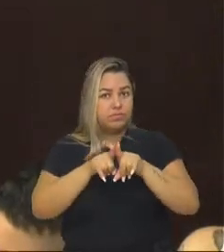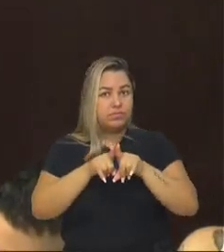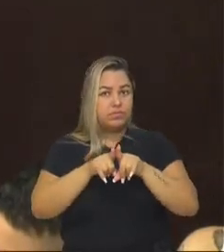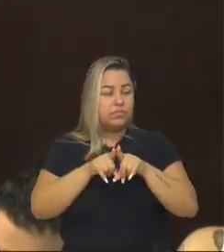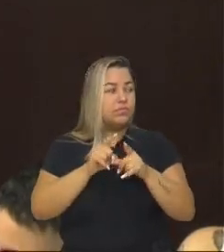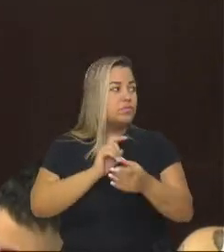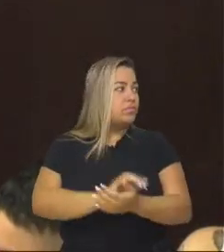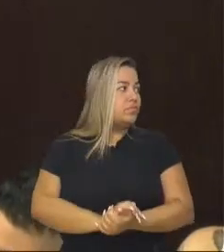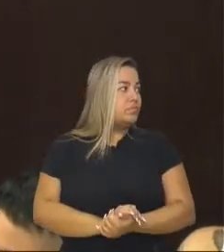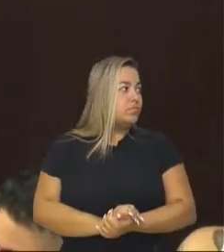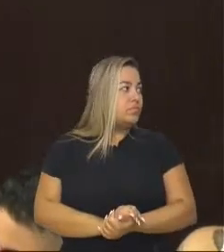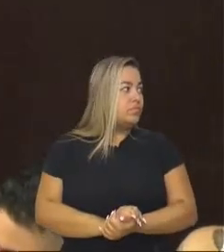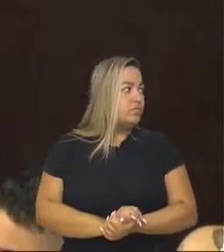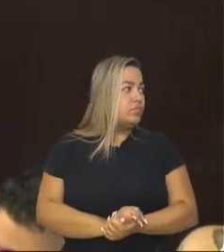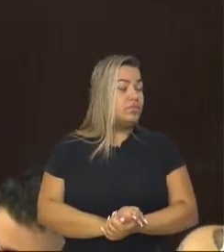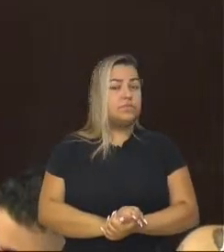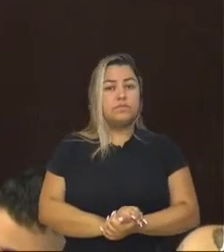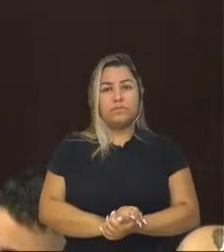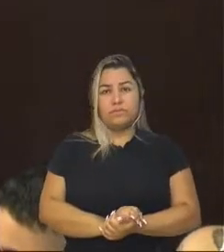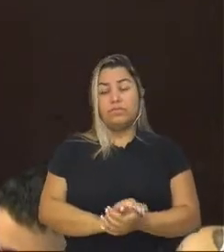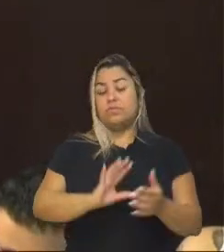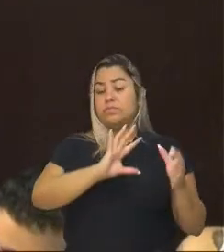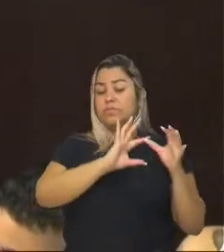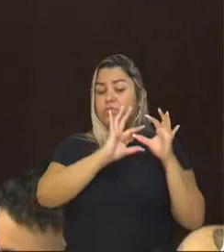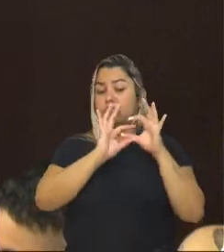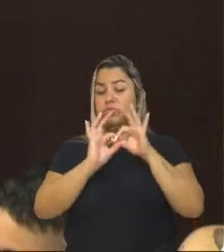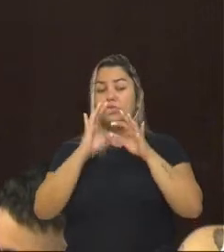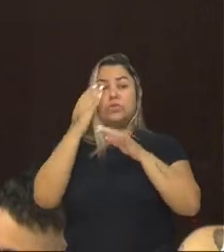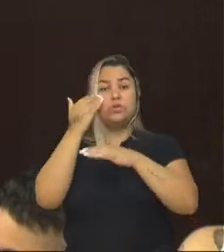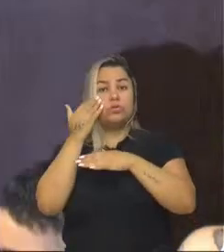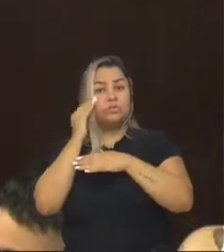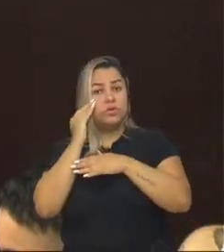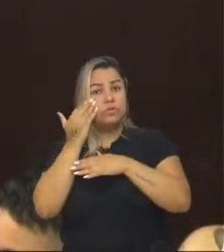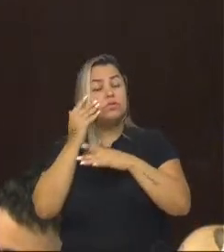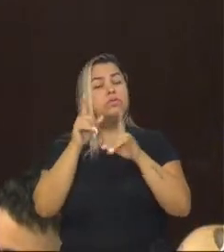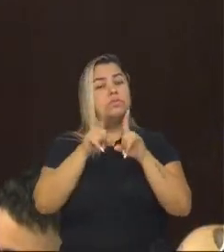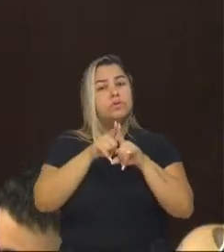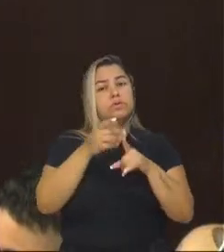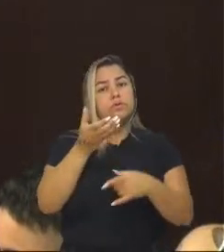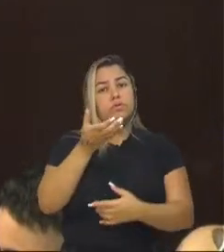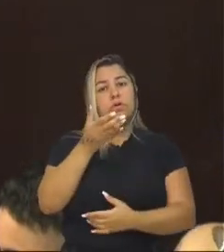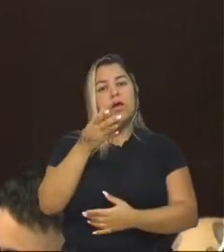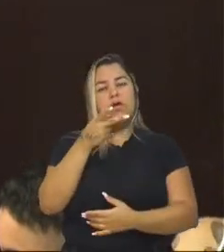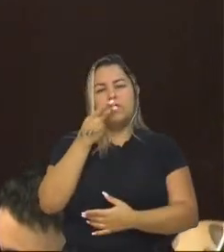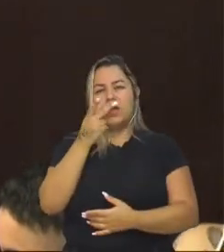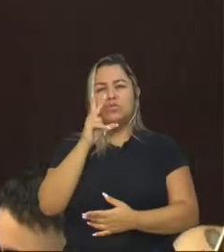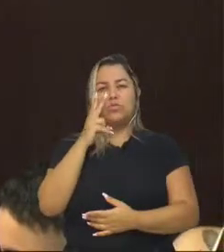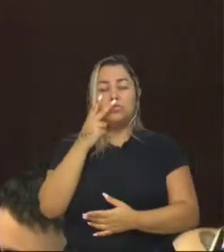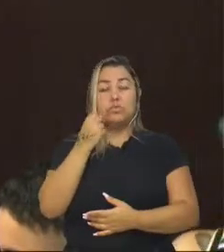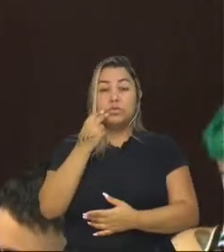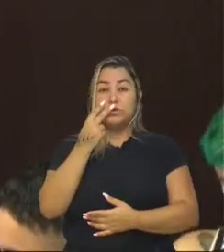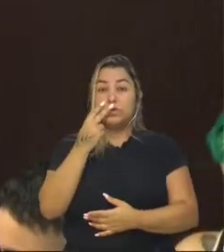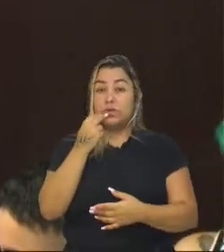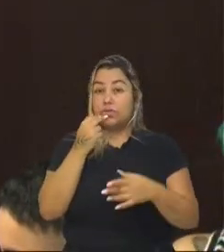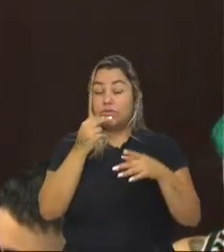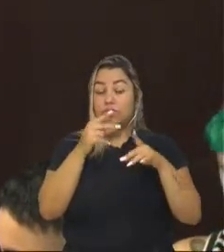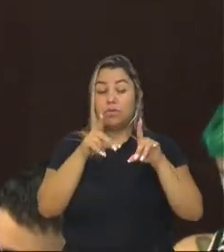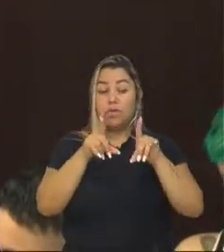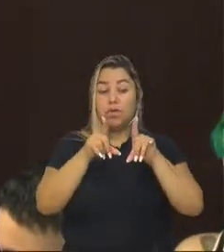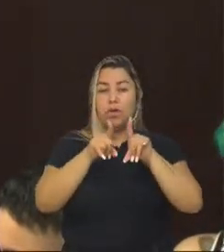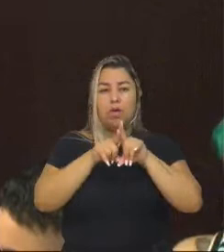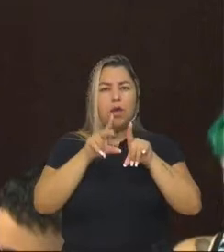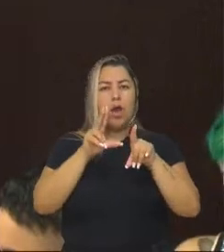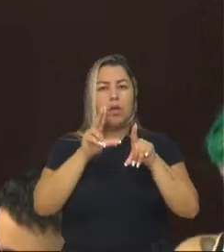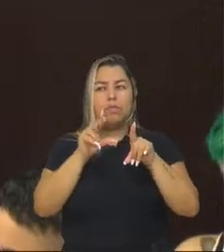E, dado esse contexto, quero dizer que eu estou com sede. Eu estou com muita